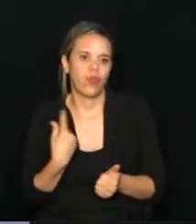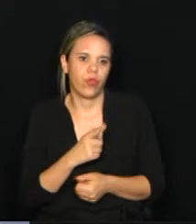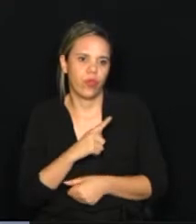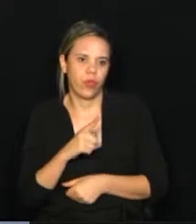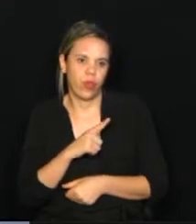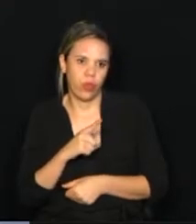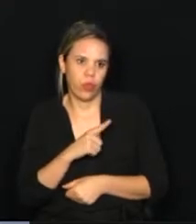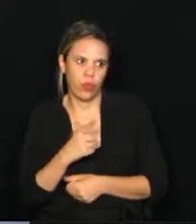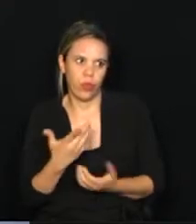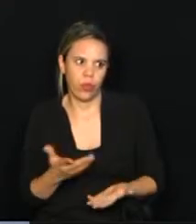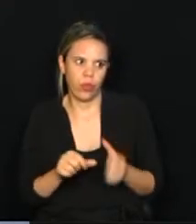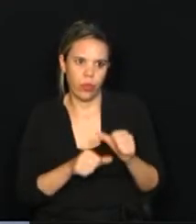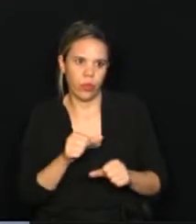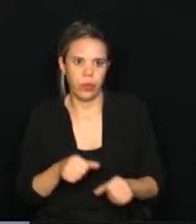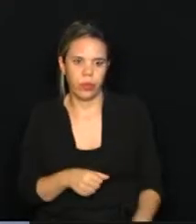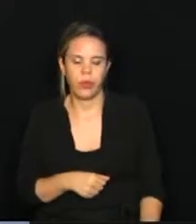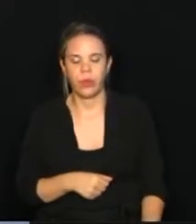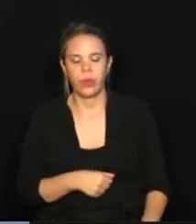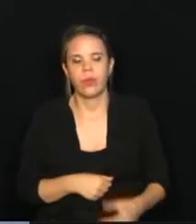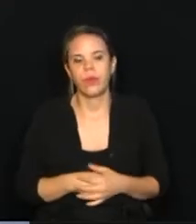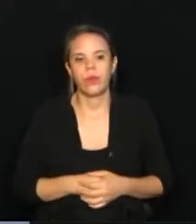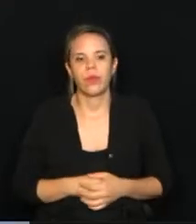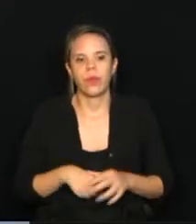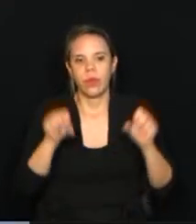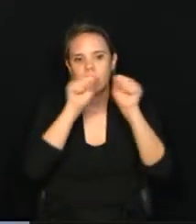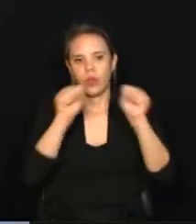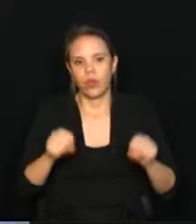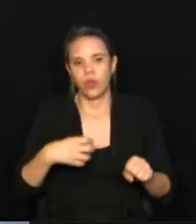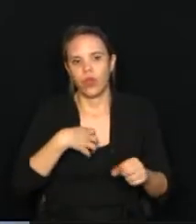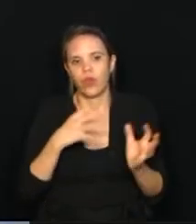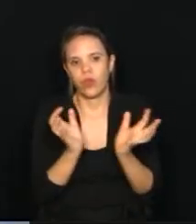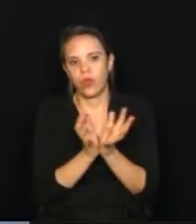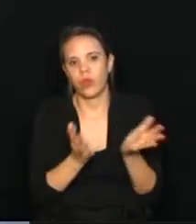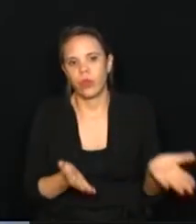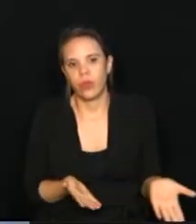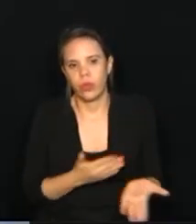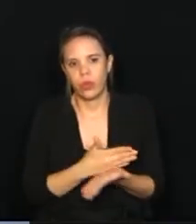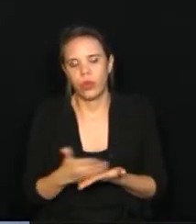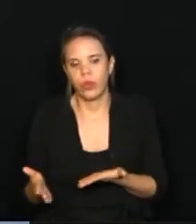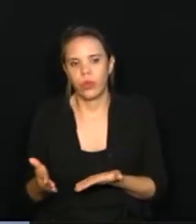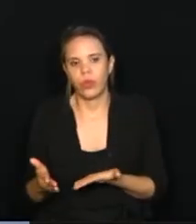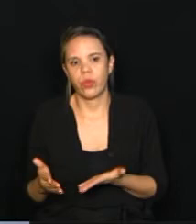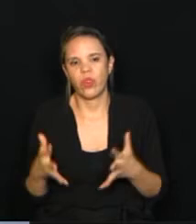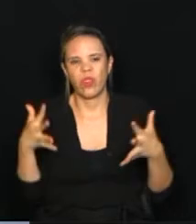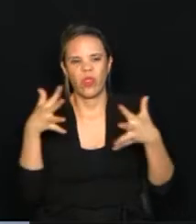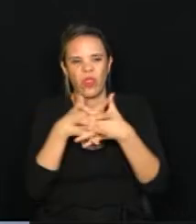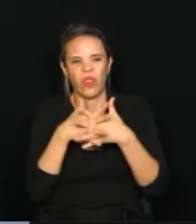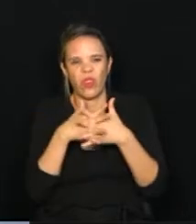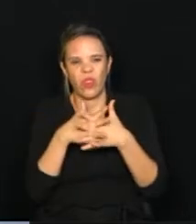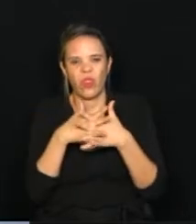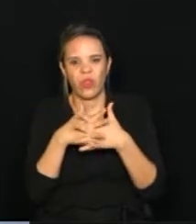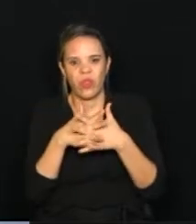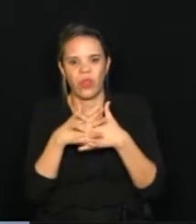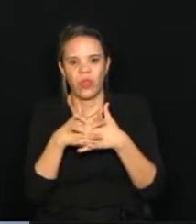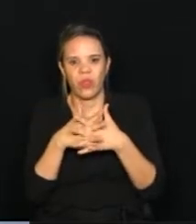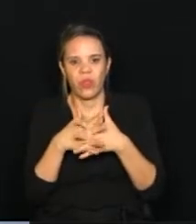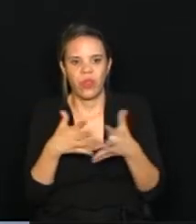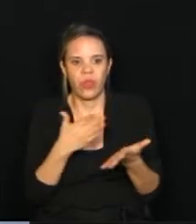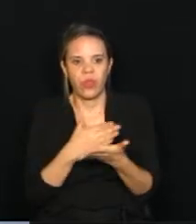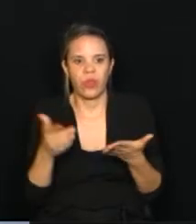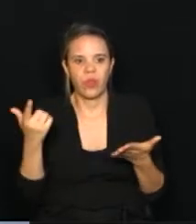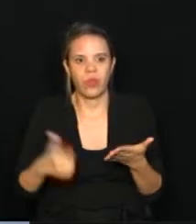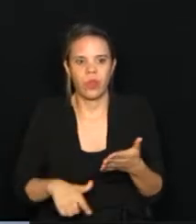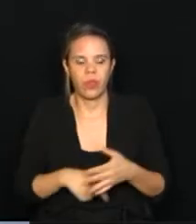que mudar, né? Mudar o sistema do time. No começo foi um pouco confuso, né? A gente foi entrosando de